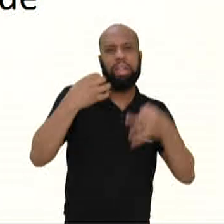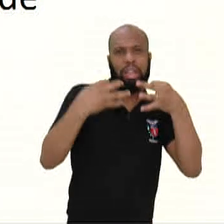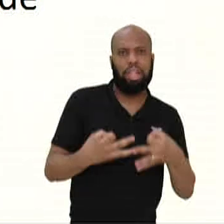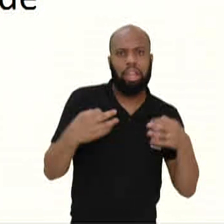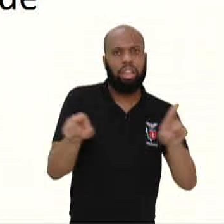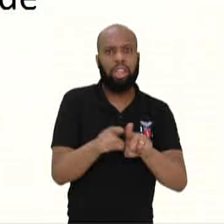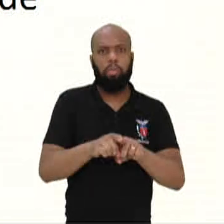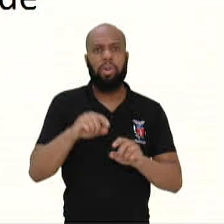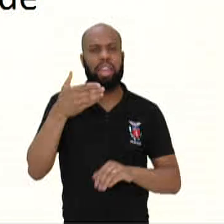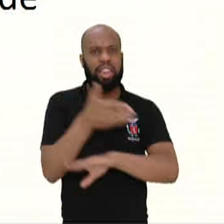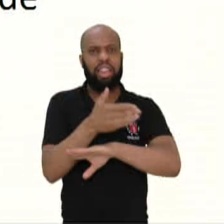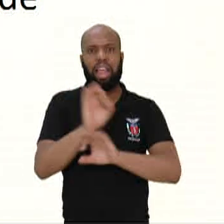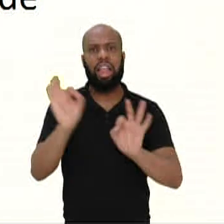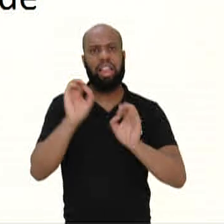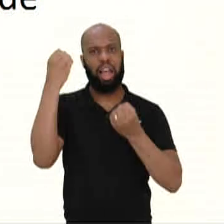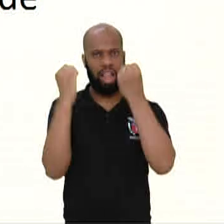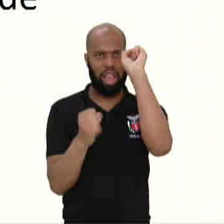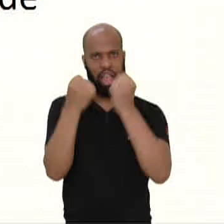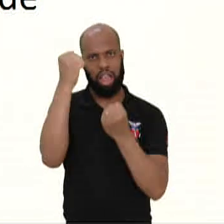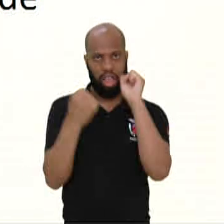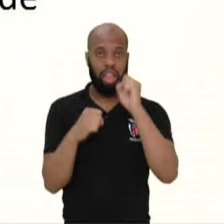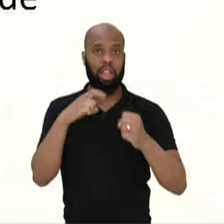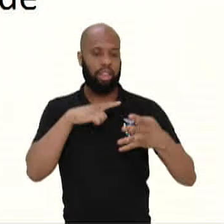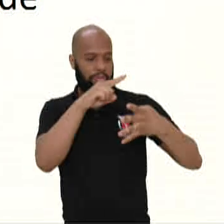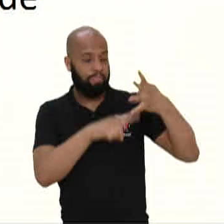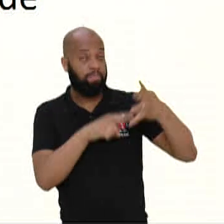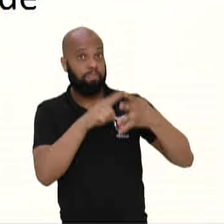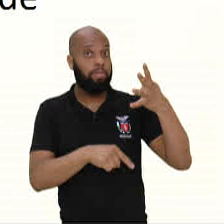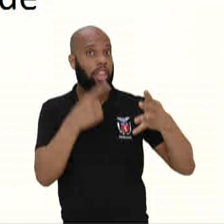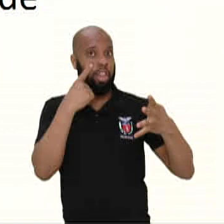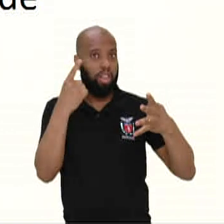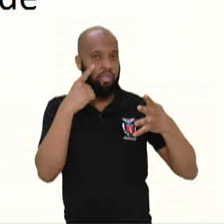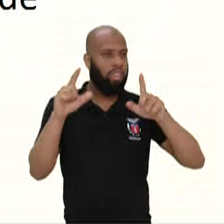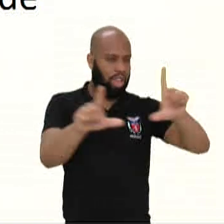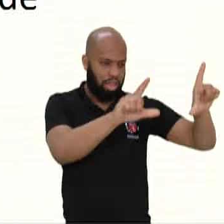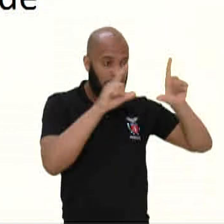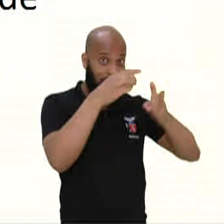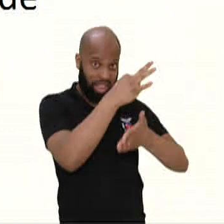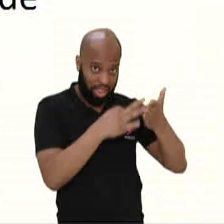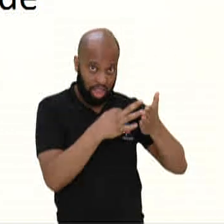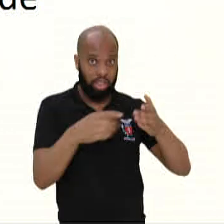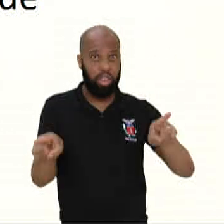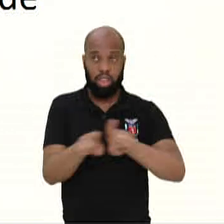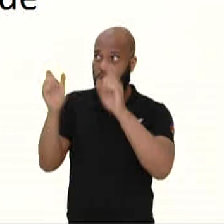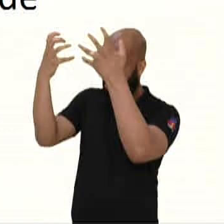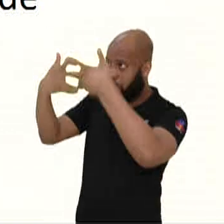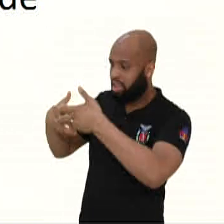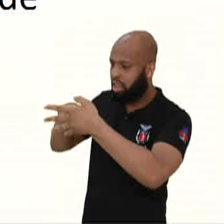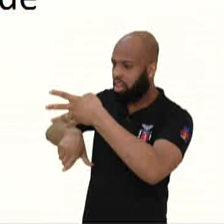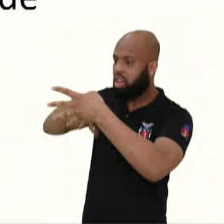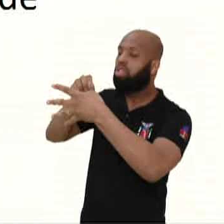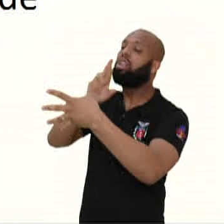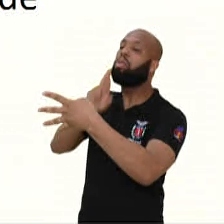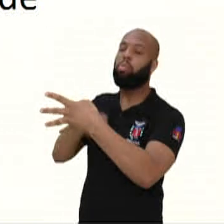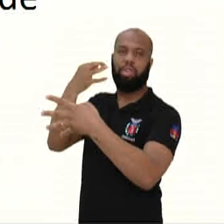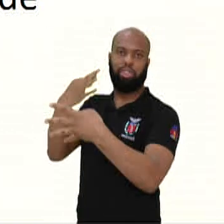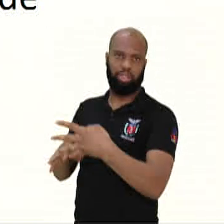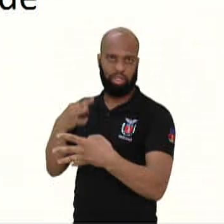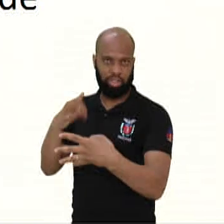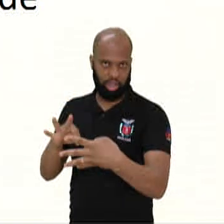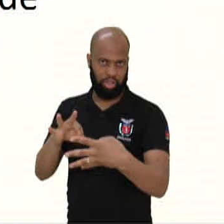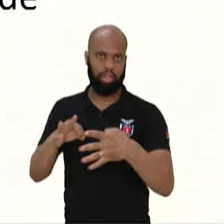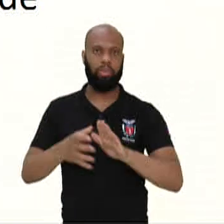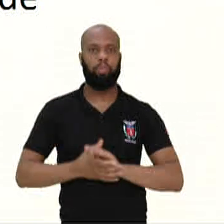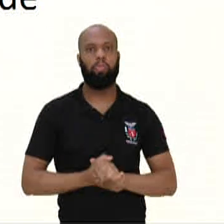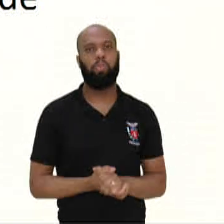e nem pratica atividade física. Então vocês vão ter um tempo para pensar em cada um desses slides e